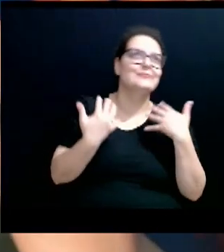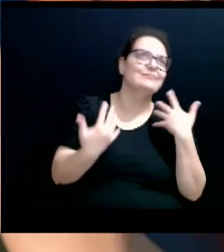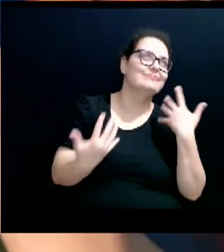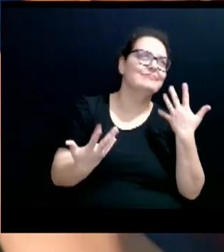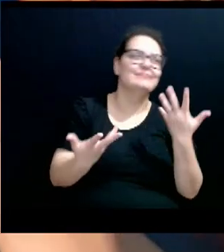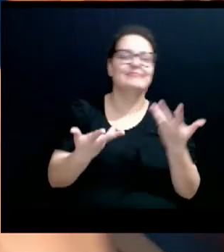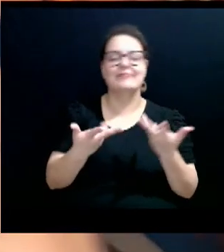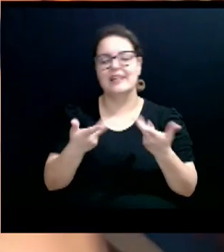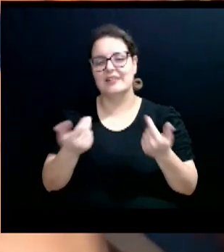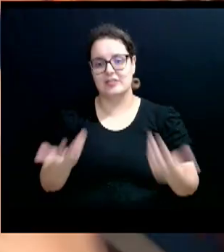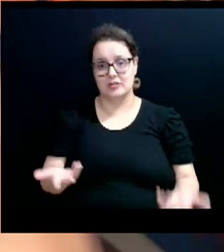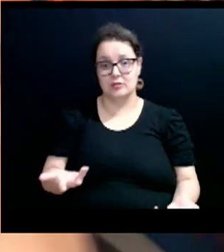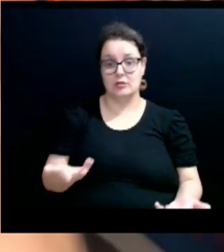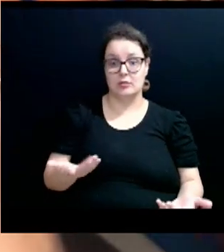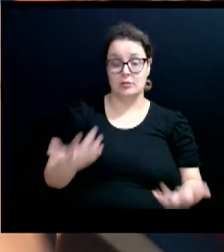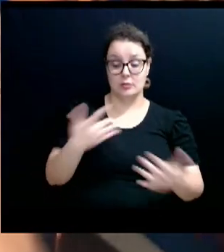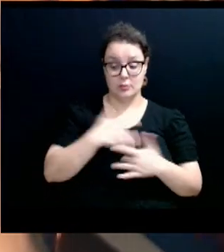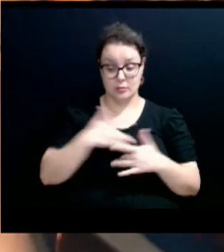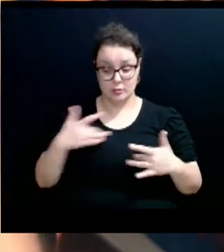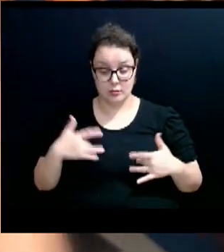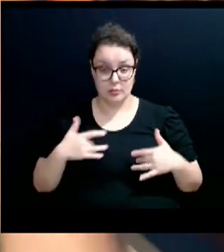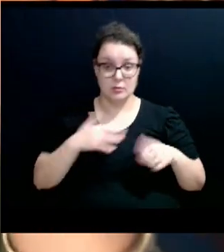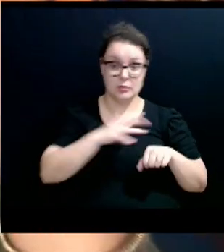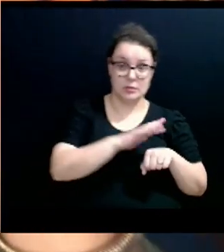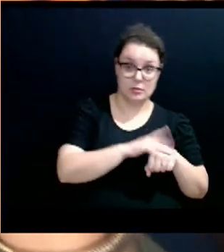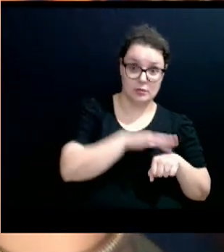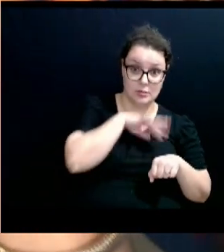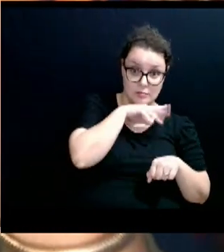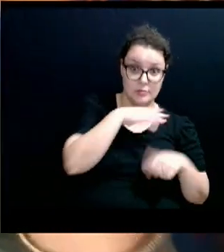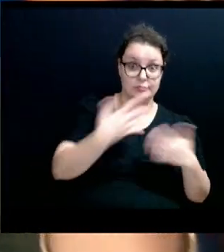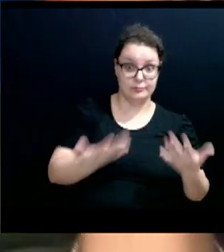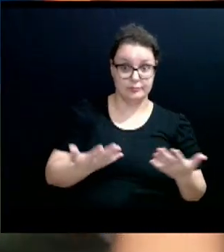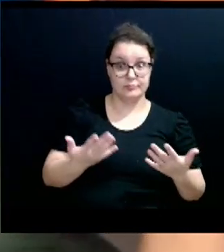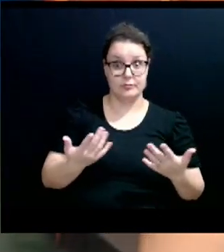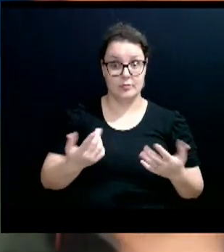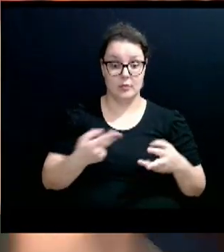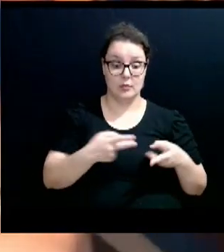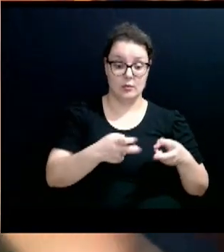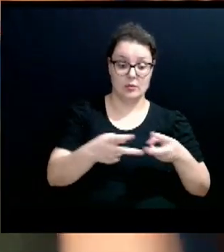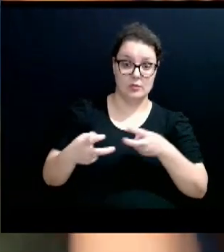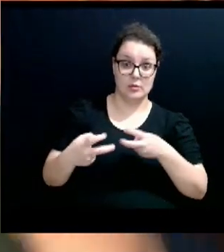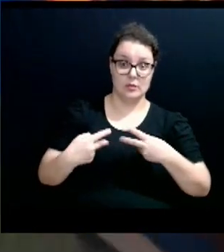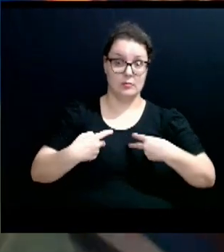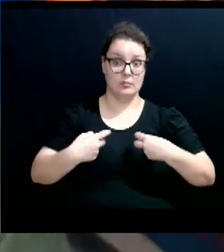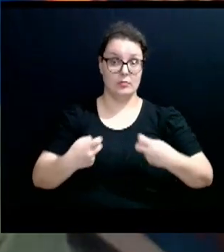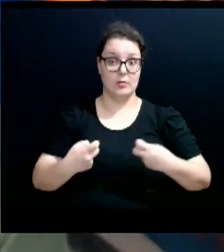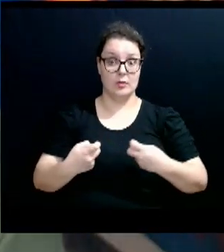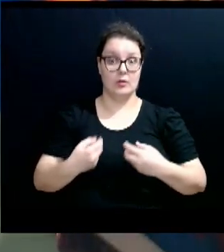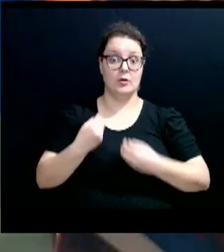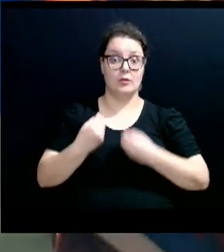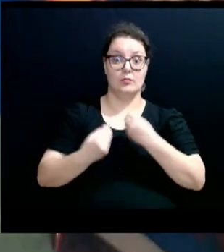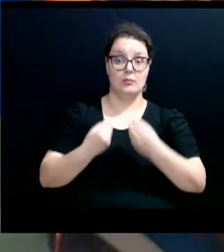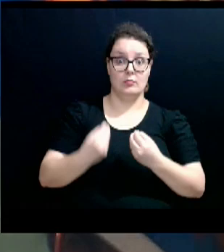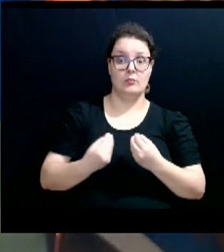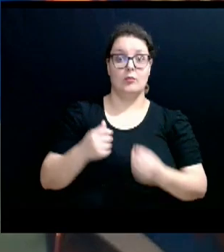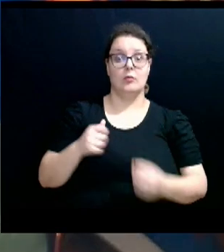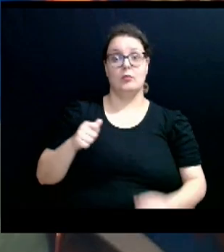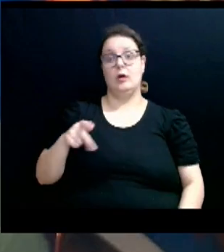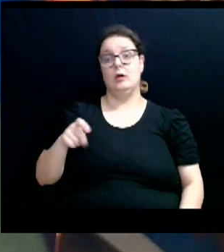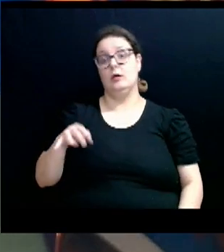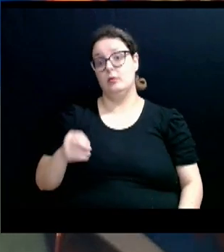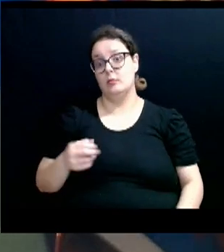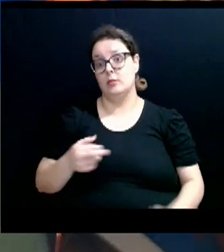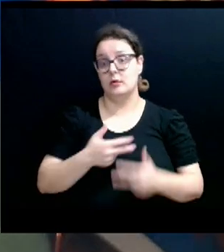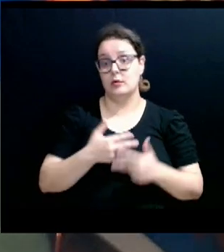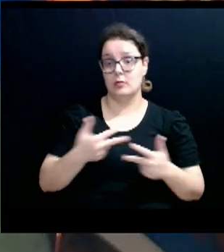o saudável e o patológico vai na observação do como está esse apego com esses